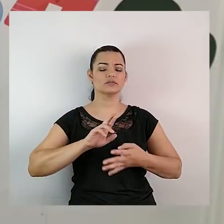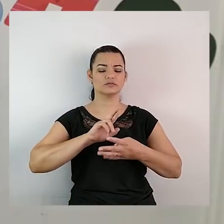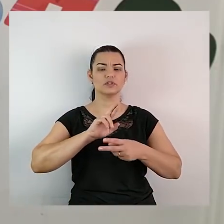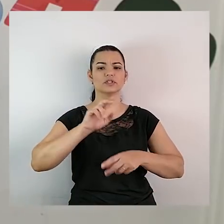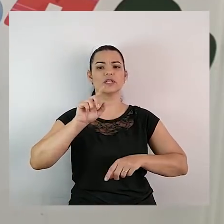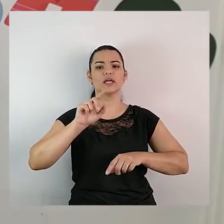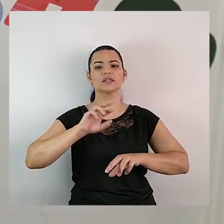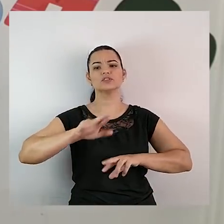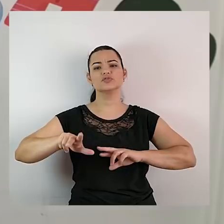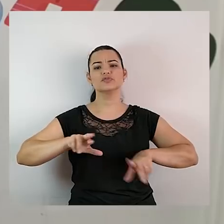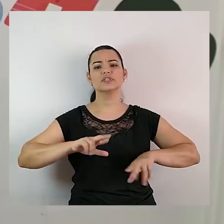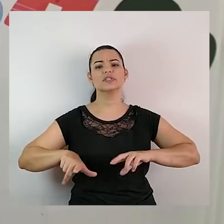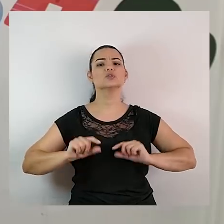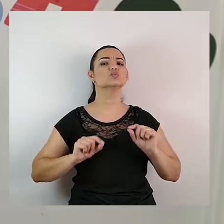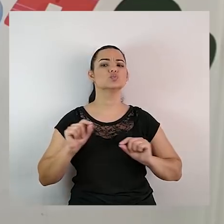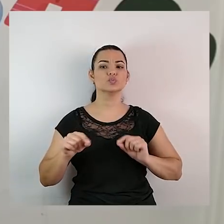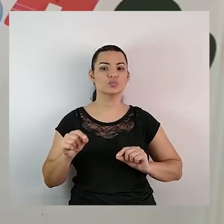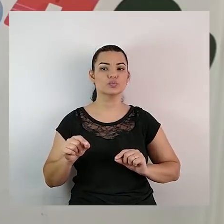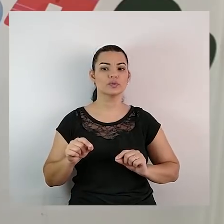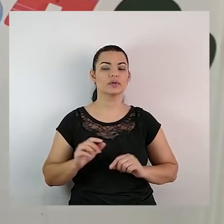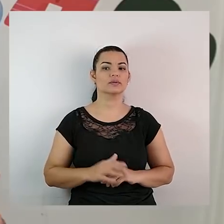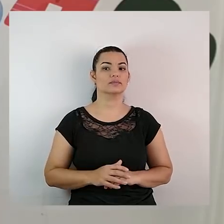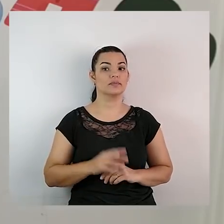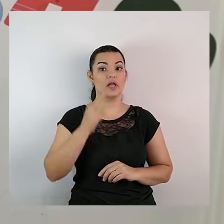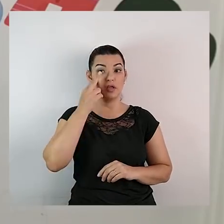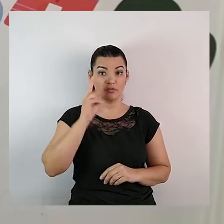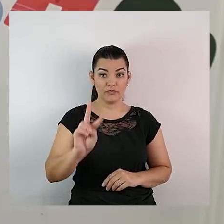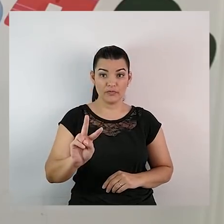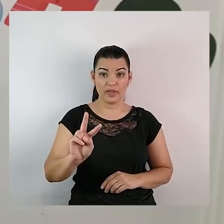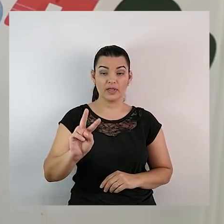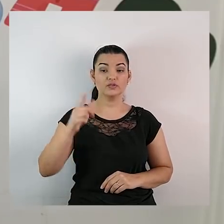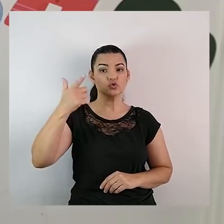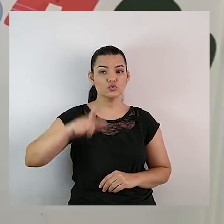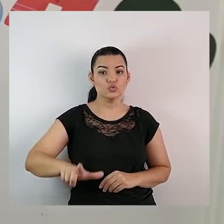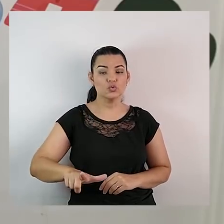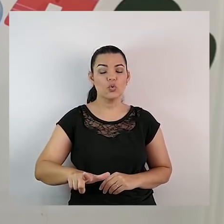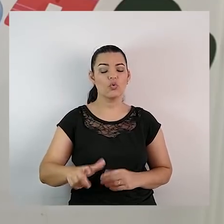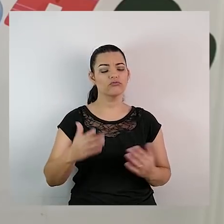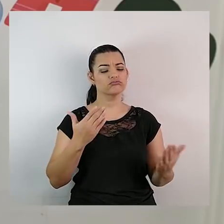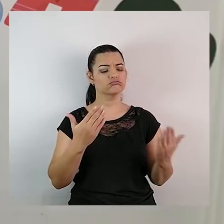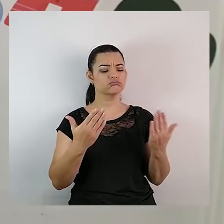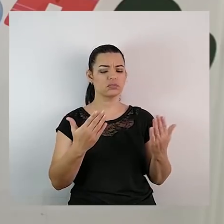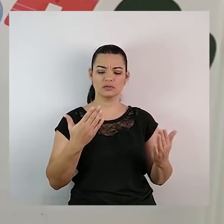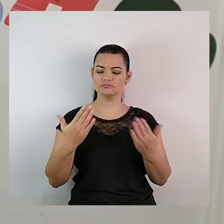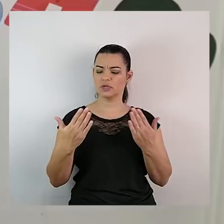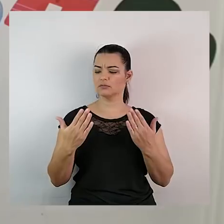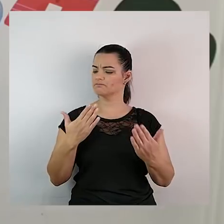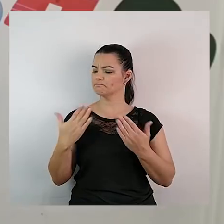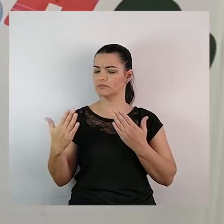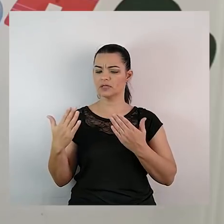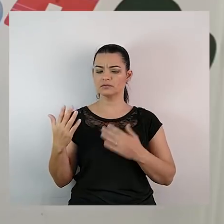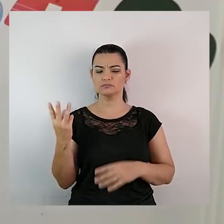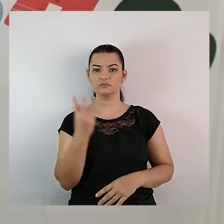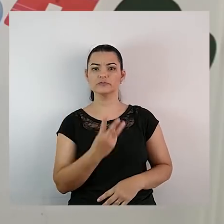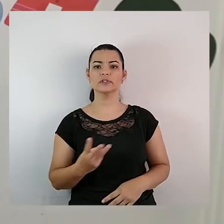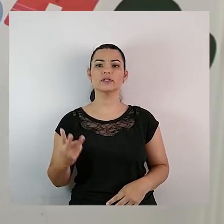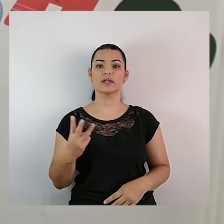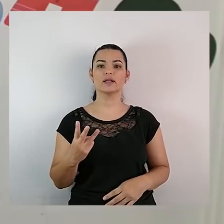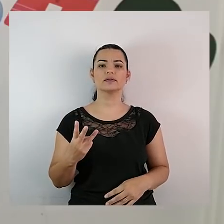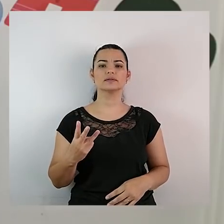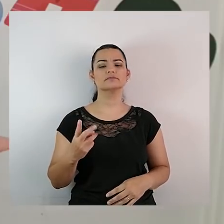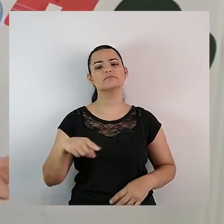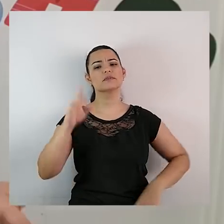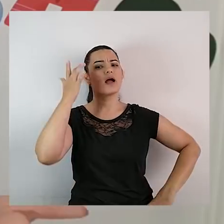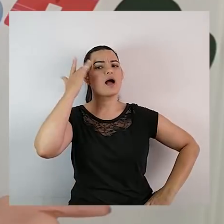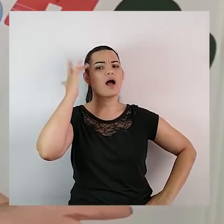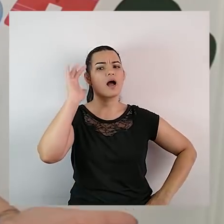perceber nos três mapas? Olha direitinho, compare esses três mapas.